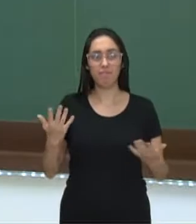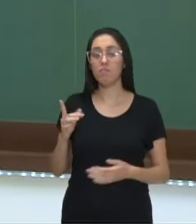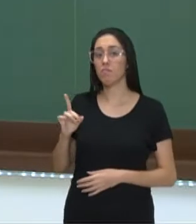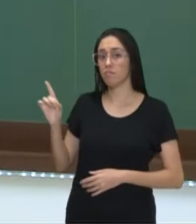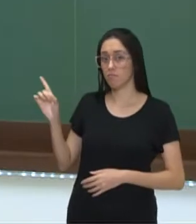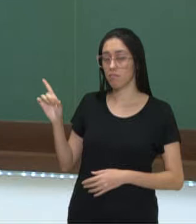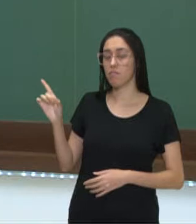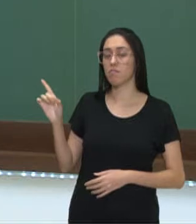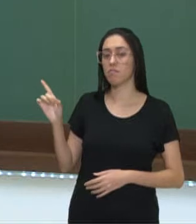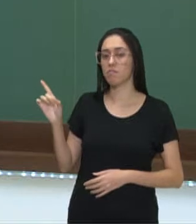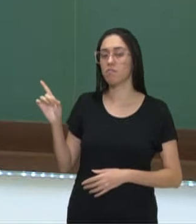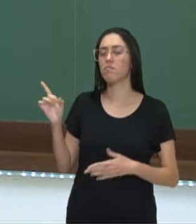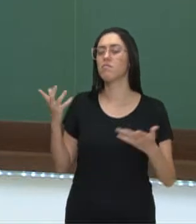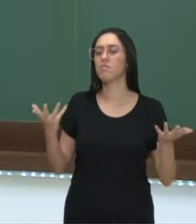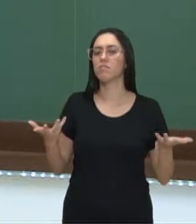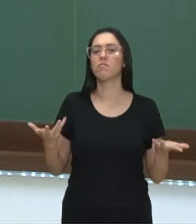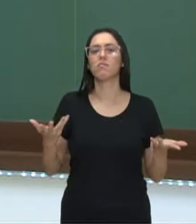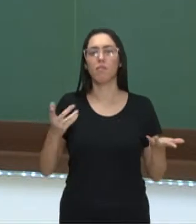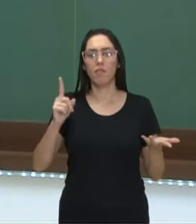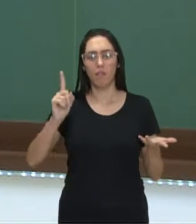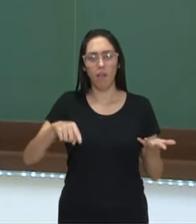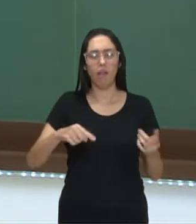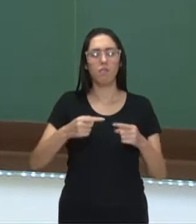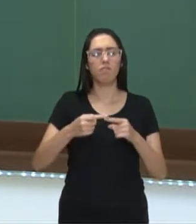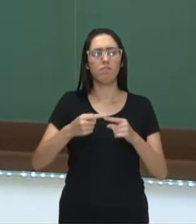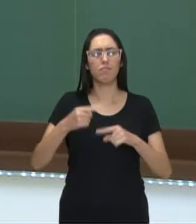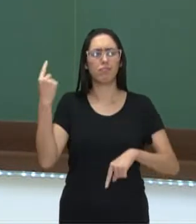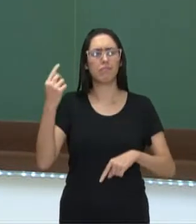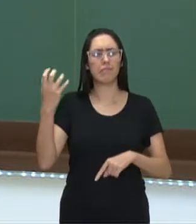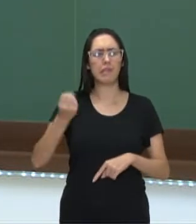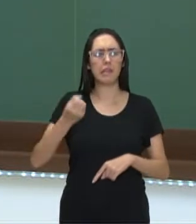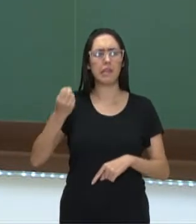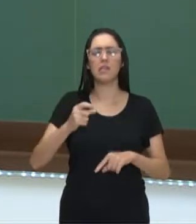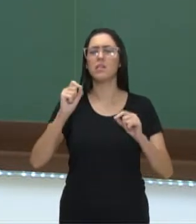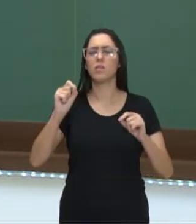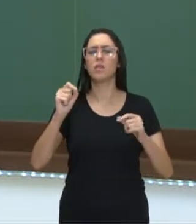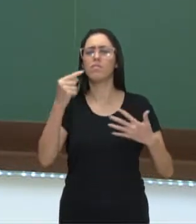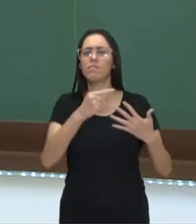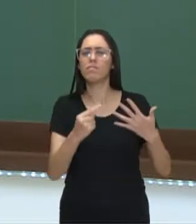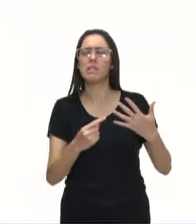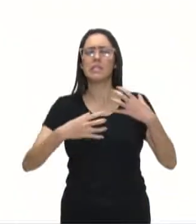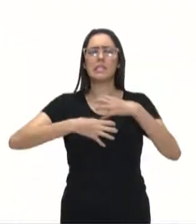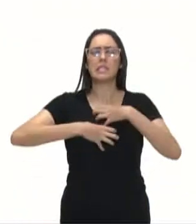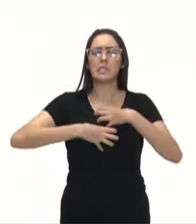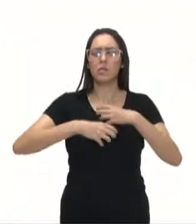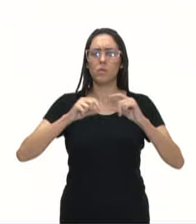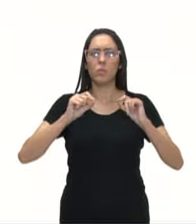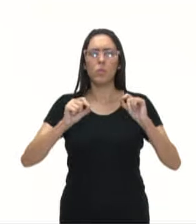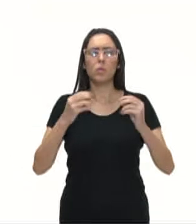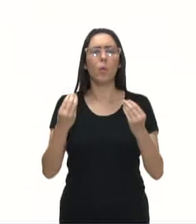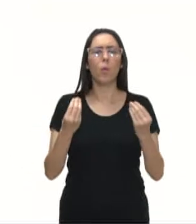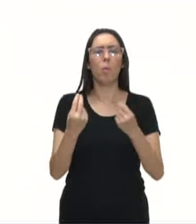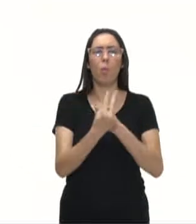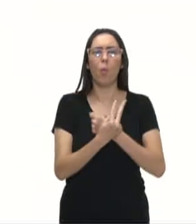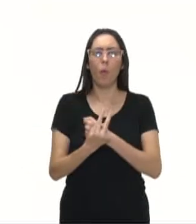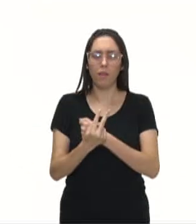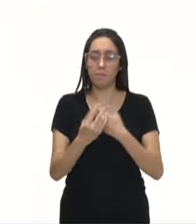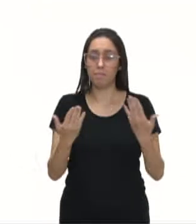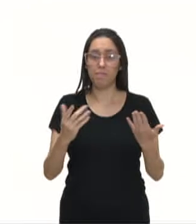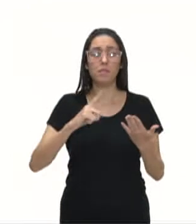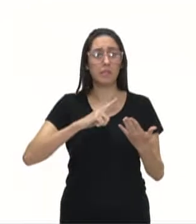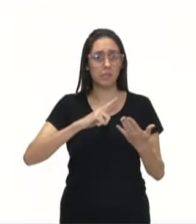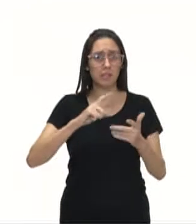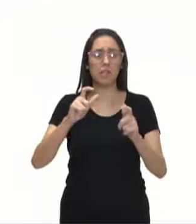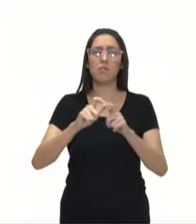Intolerância à lactose, né? Então nós vamos trabalhar um pouquinho o que é, quais os sintomas, como lidar. Então, embora seja muito